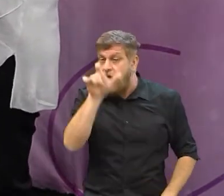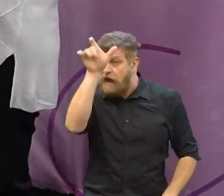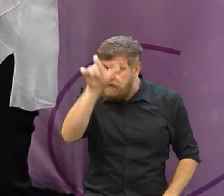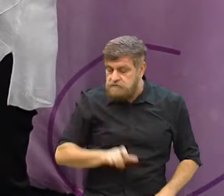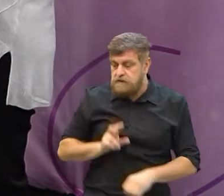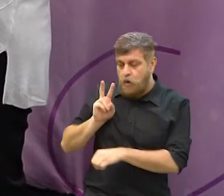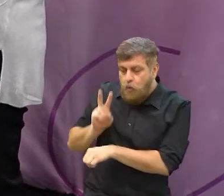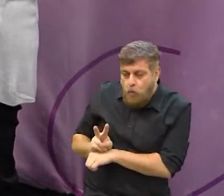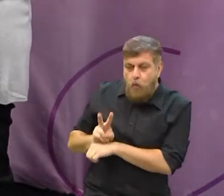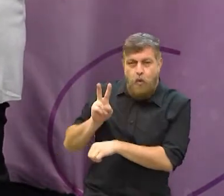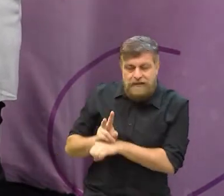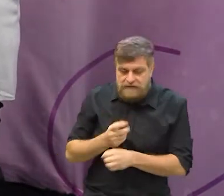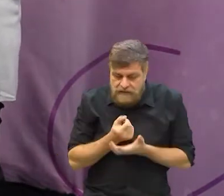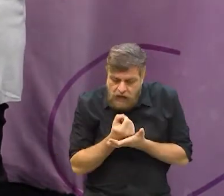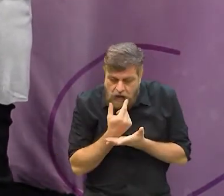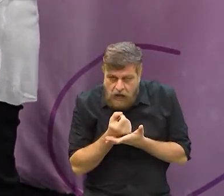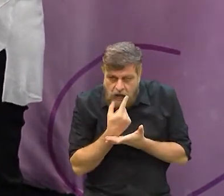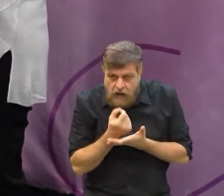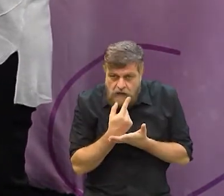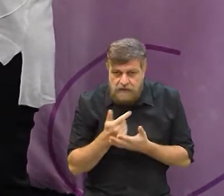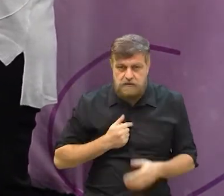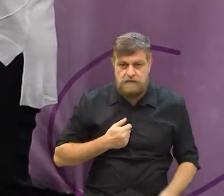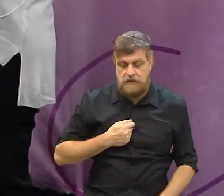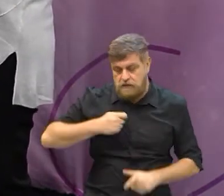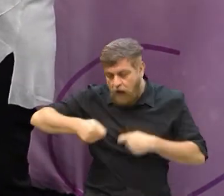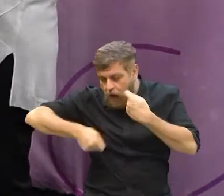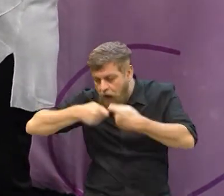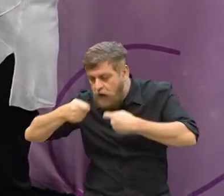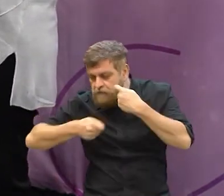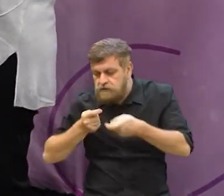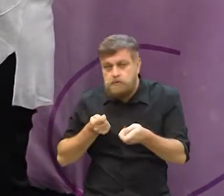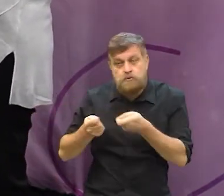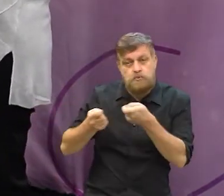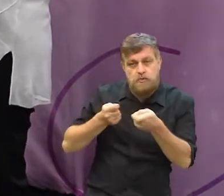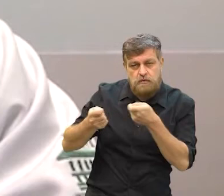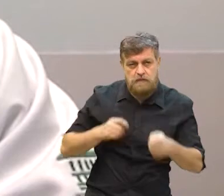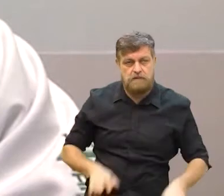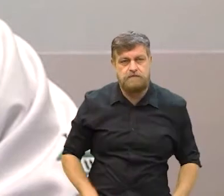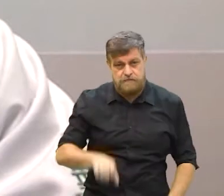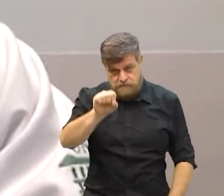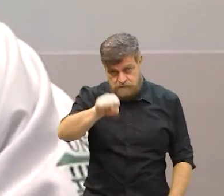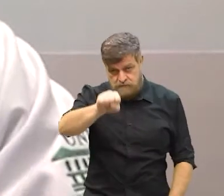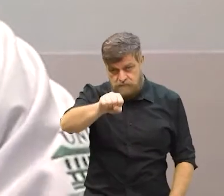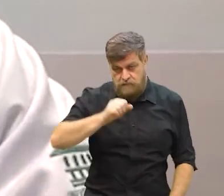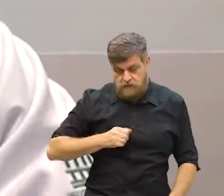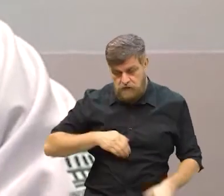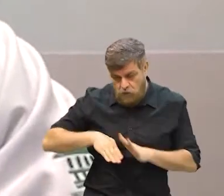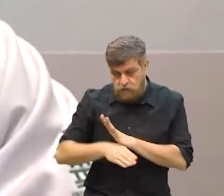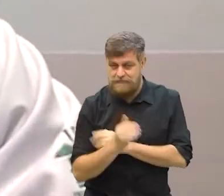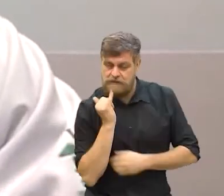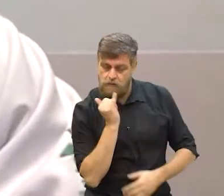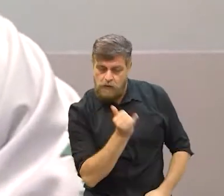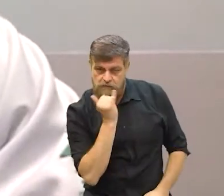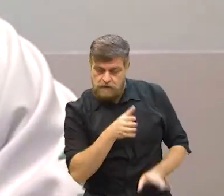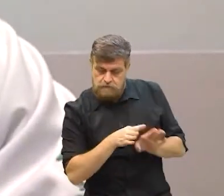que ela se cuide, tome todos os medicamentos, mantenha uma alimentação controlada também? Sim, com certeza. Eu costumo falar